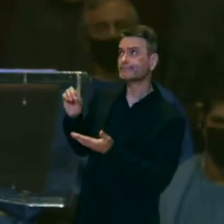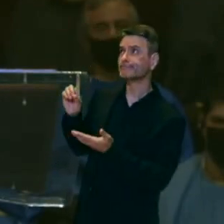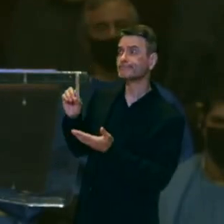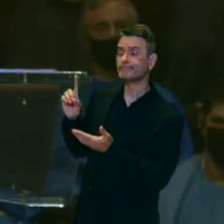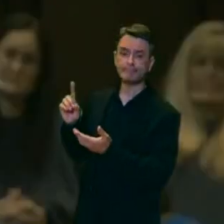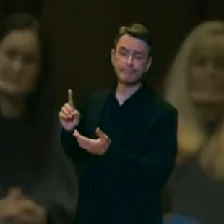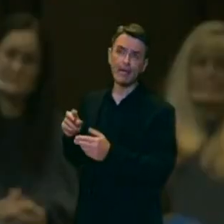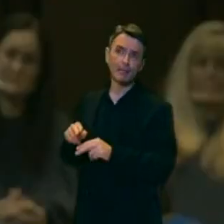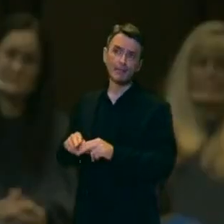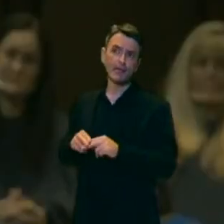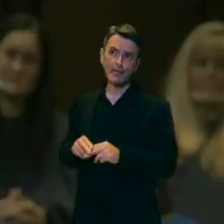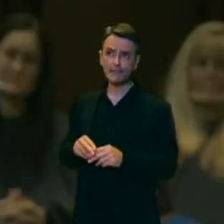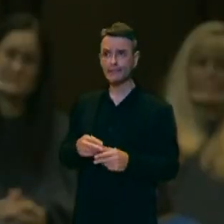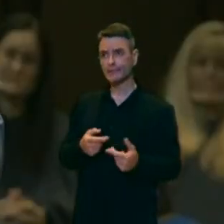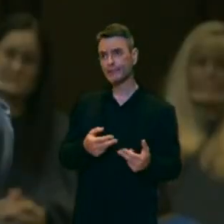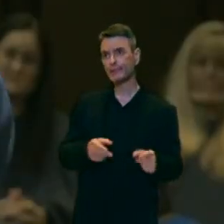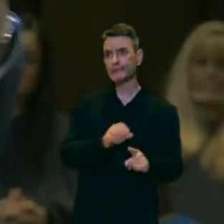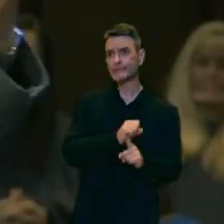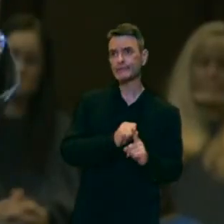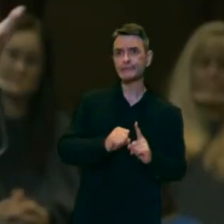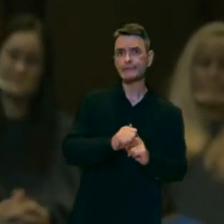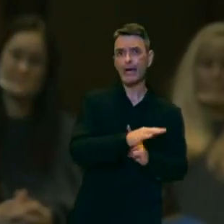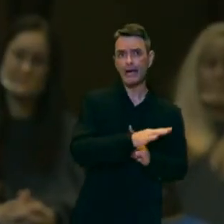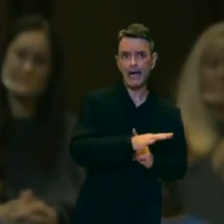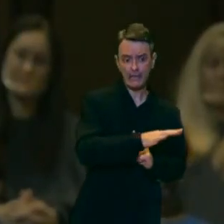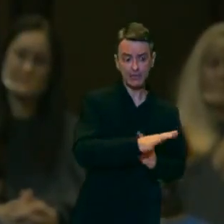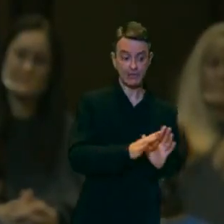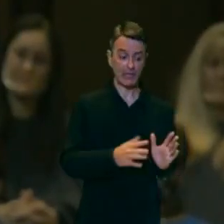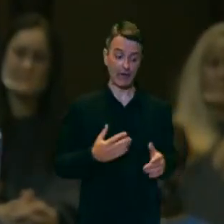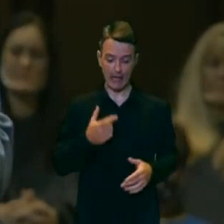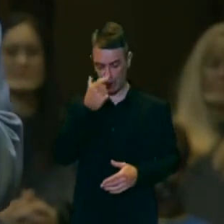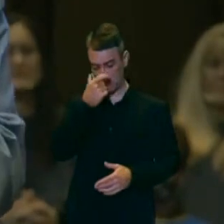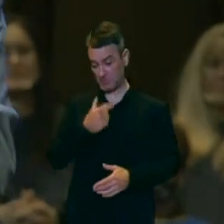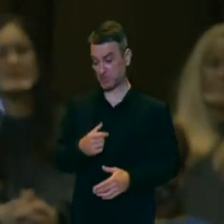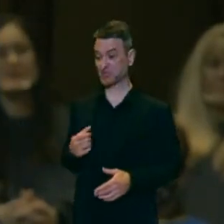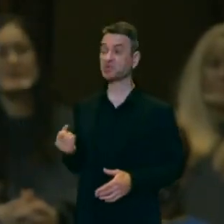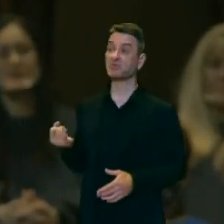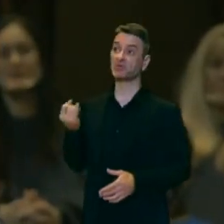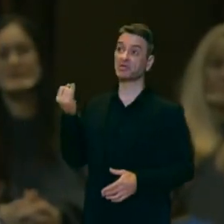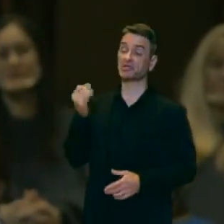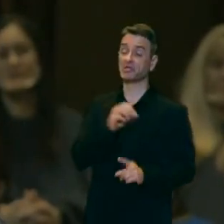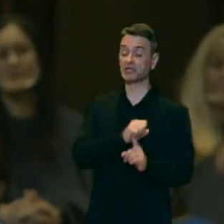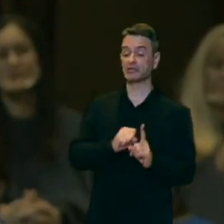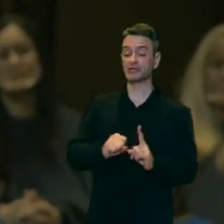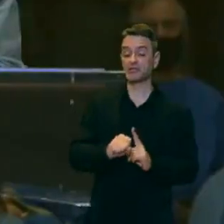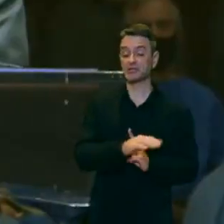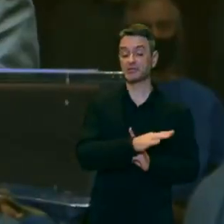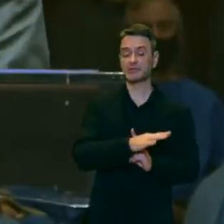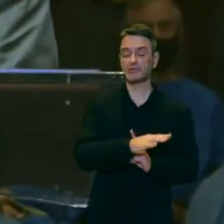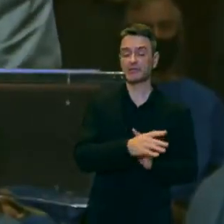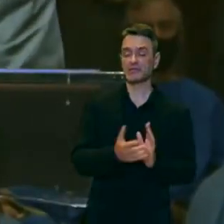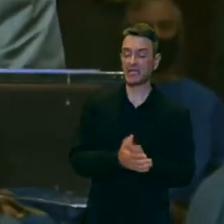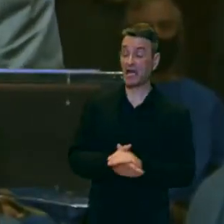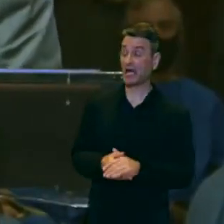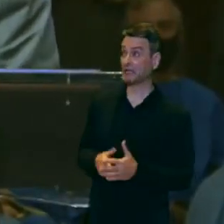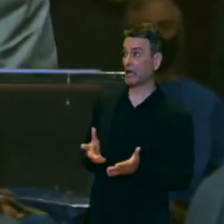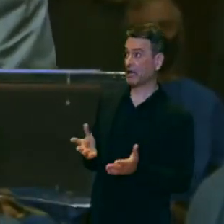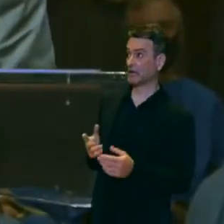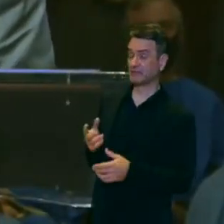posição social. Não, eu sou uma pessoa muito importante na sociedade, eu vou me render ao